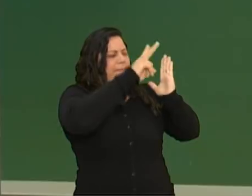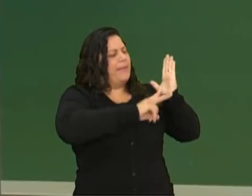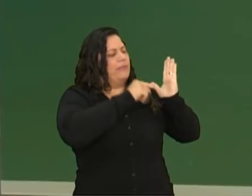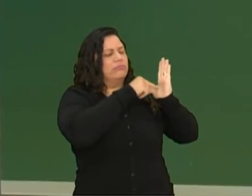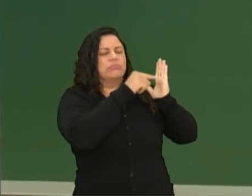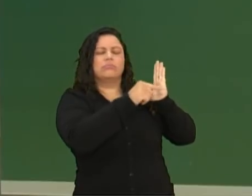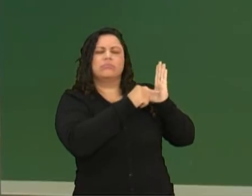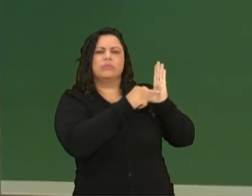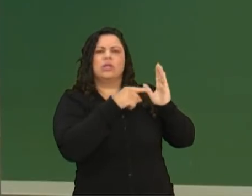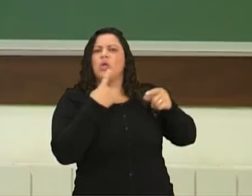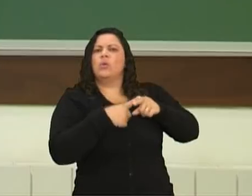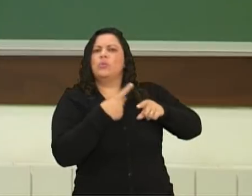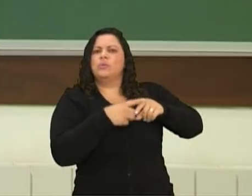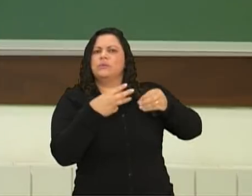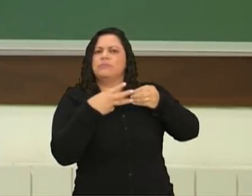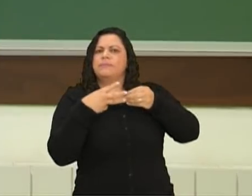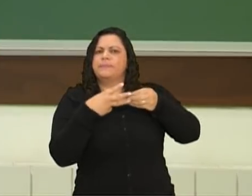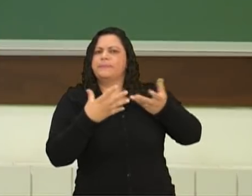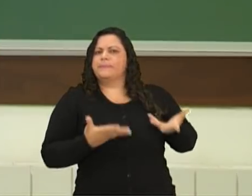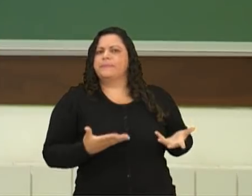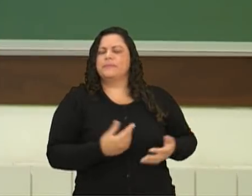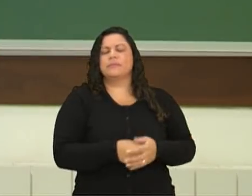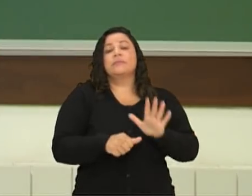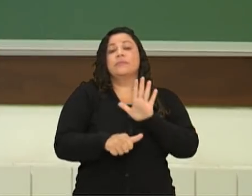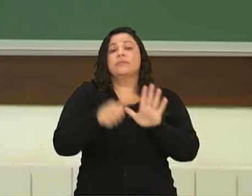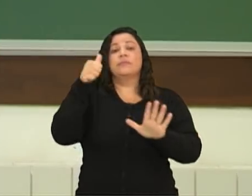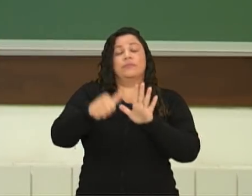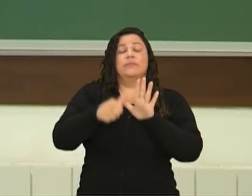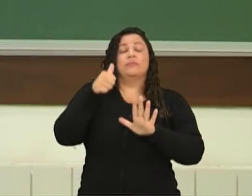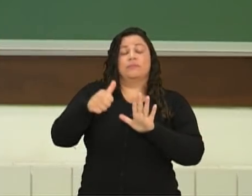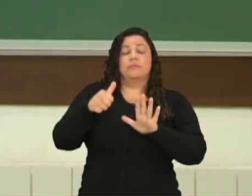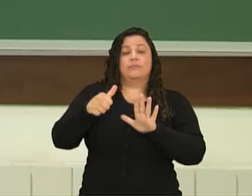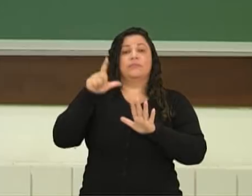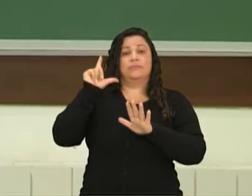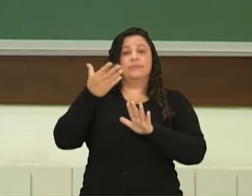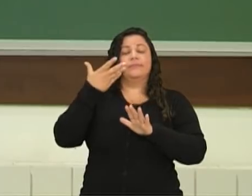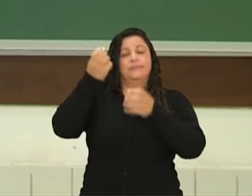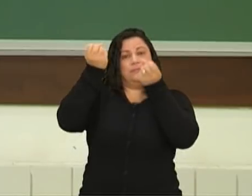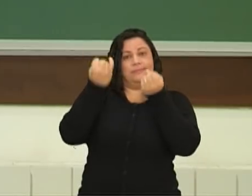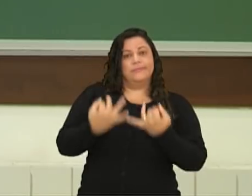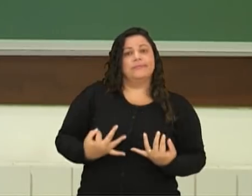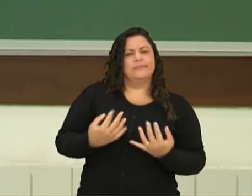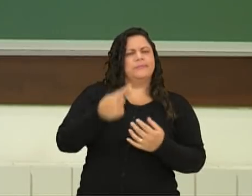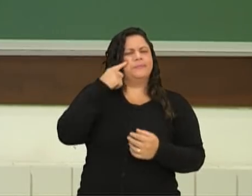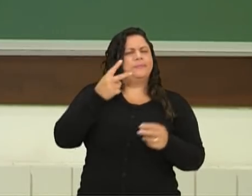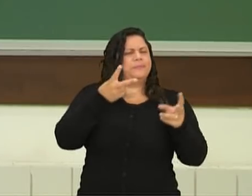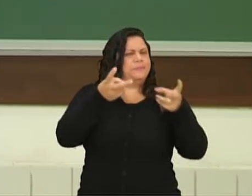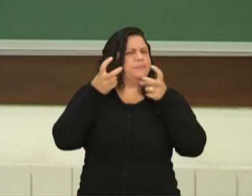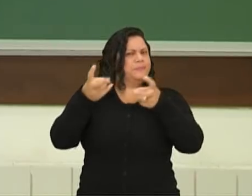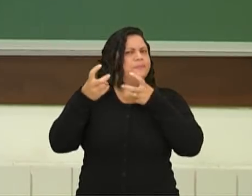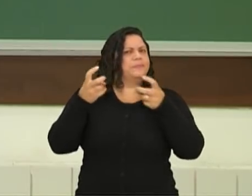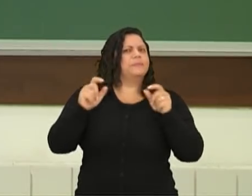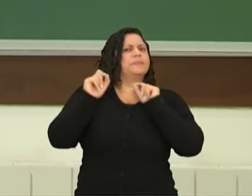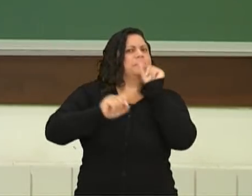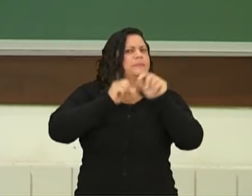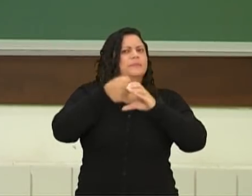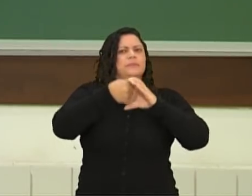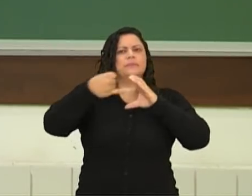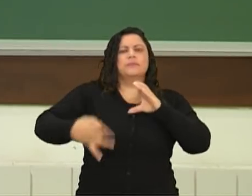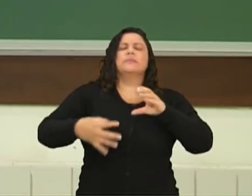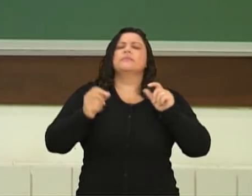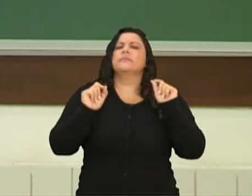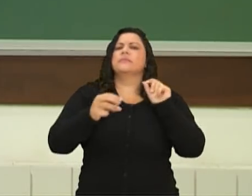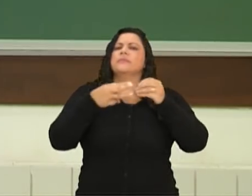células? A primeira coisa, antes da gente falar da função delas, que eu quero que você repare, é a característica